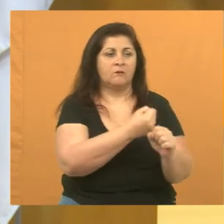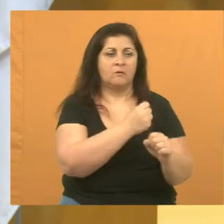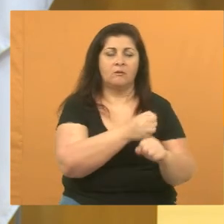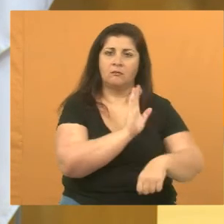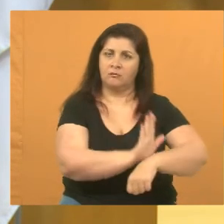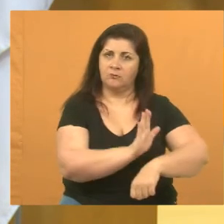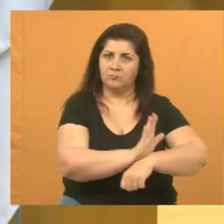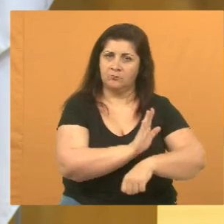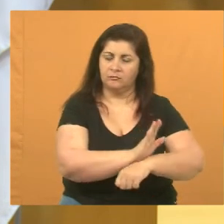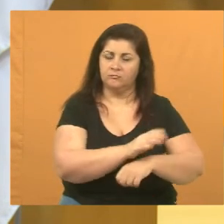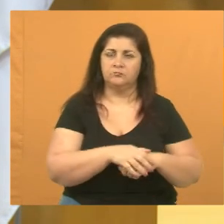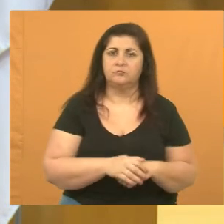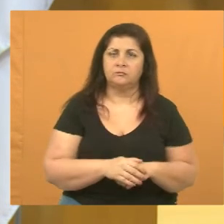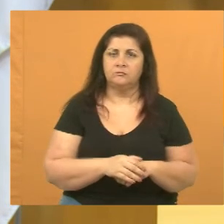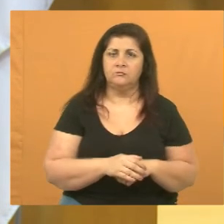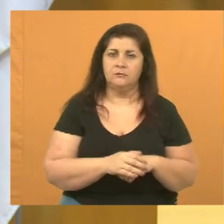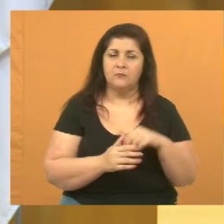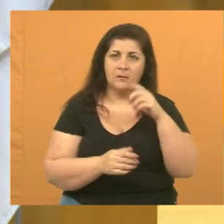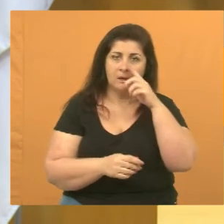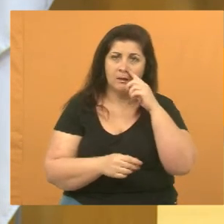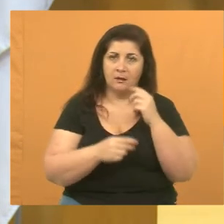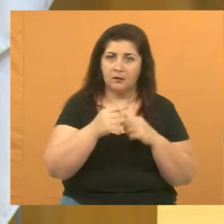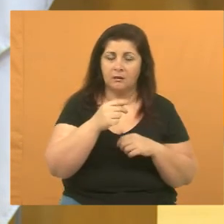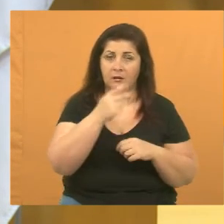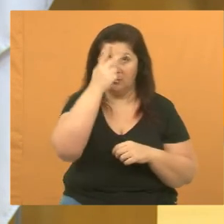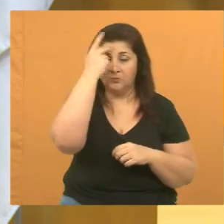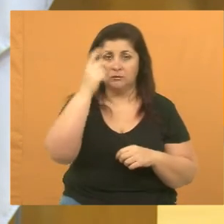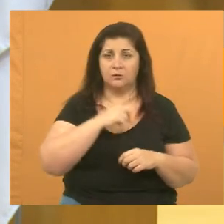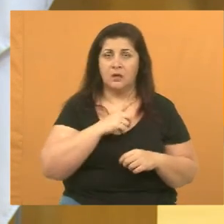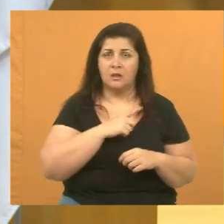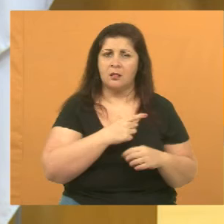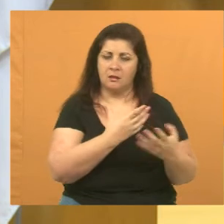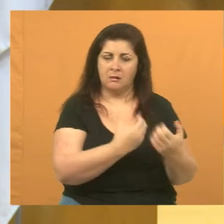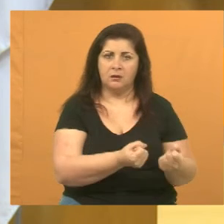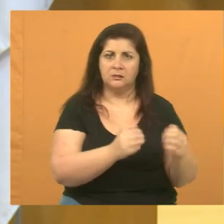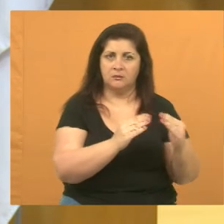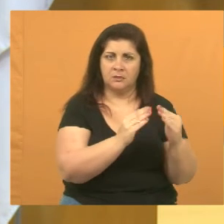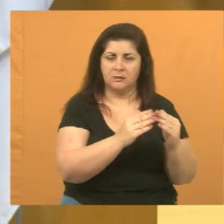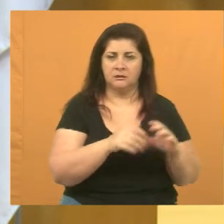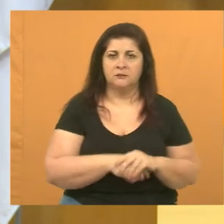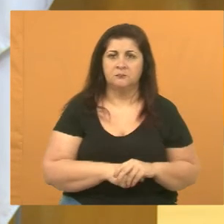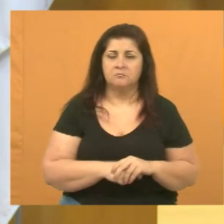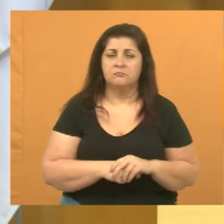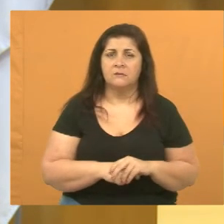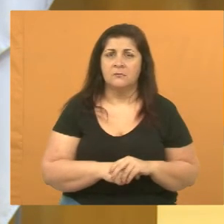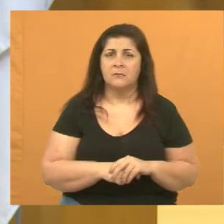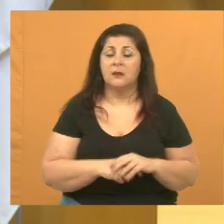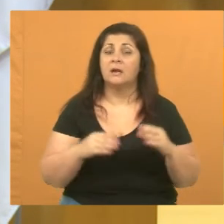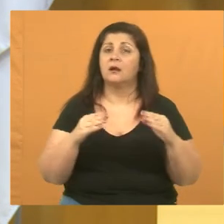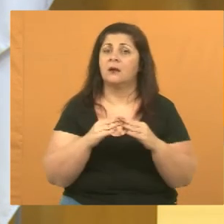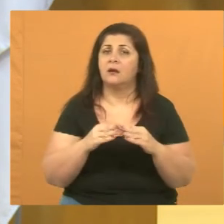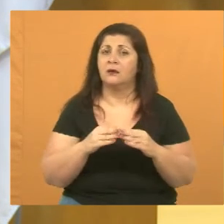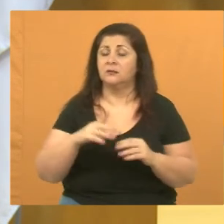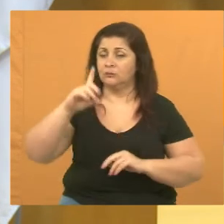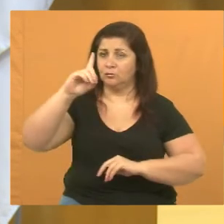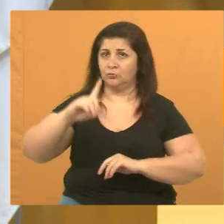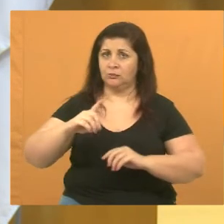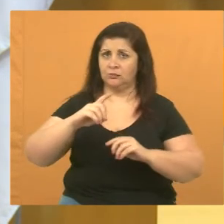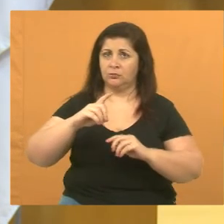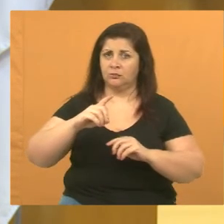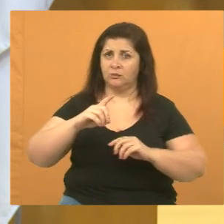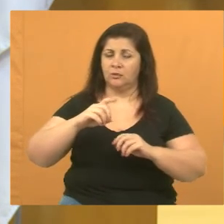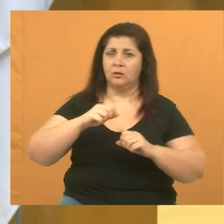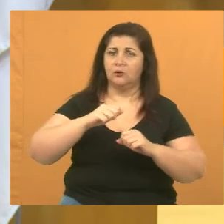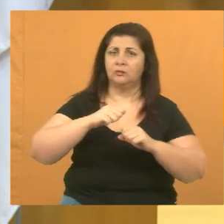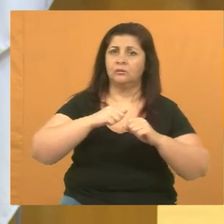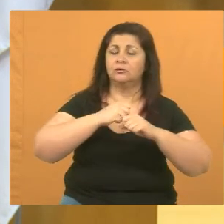assistência especializada ao beneficiário durante todas as fases da obra. A moradia, além de um direito social